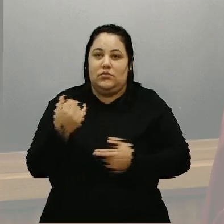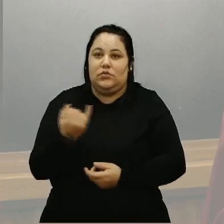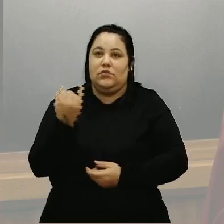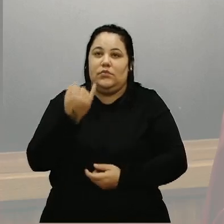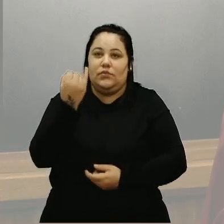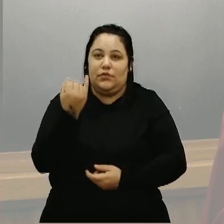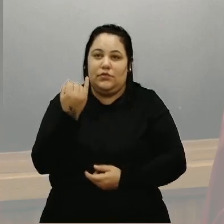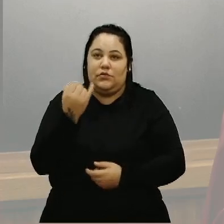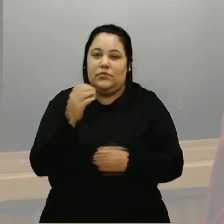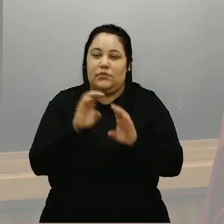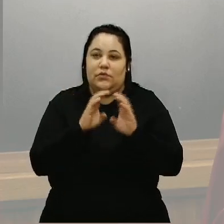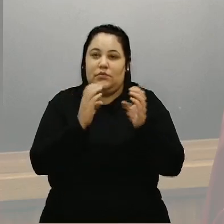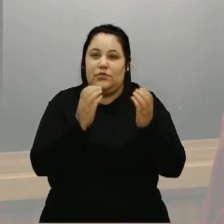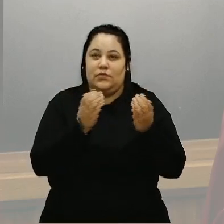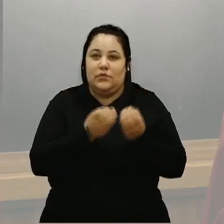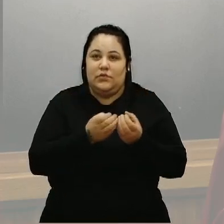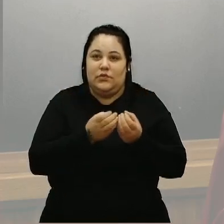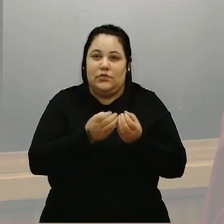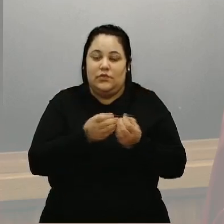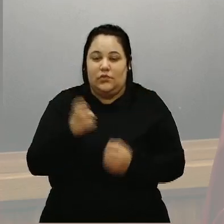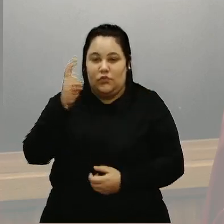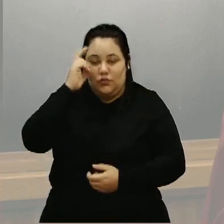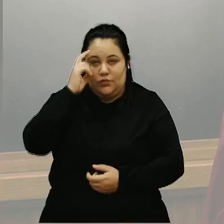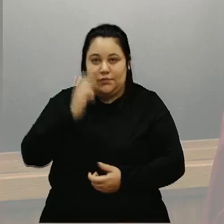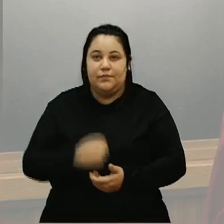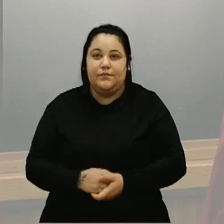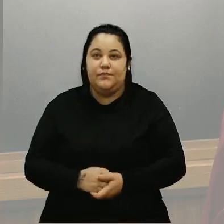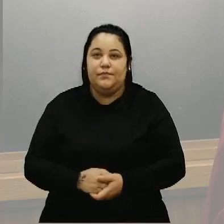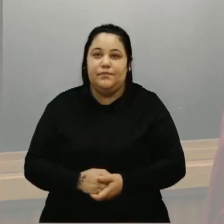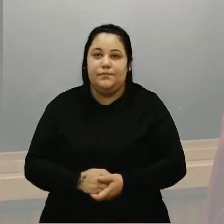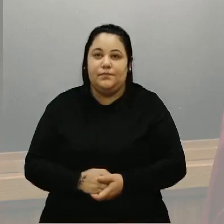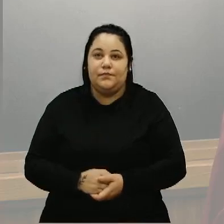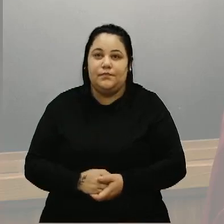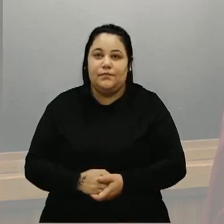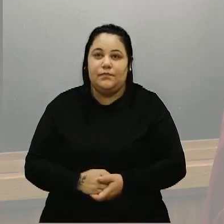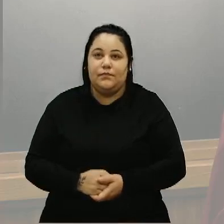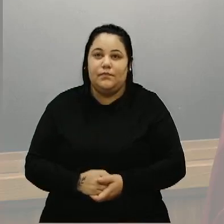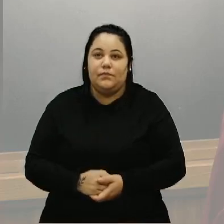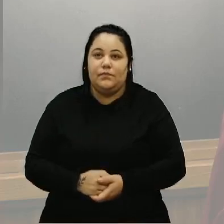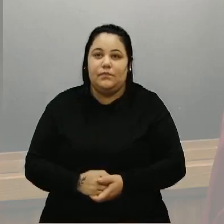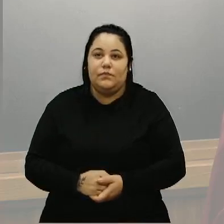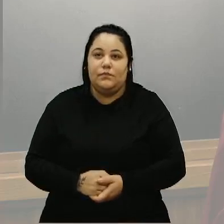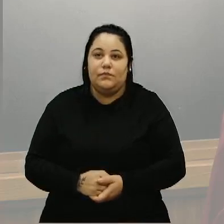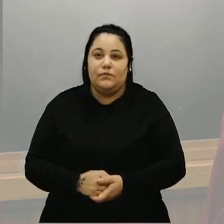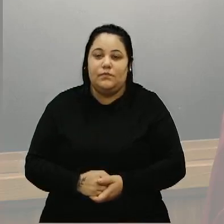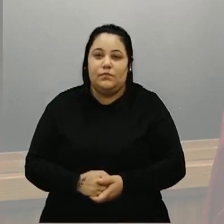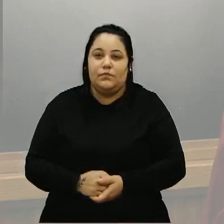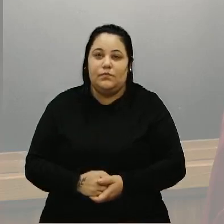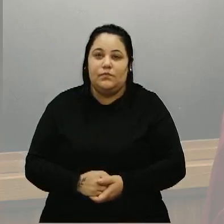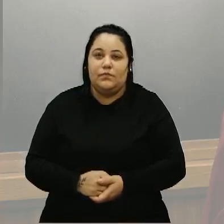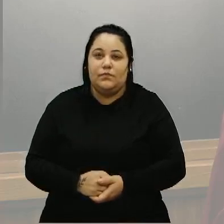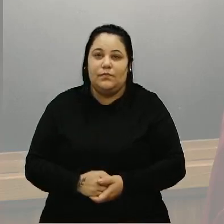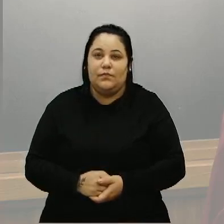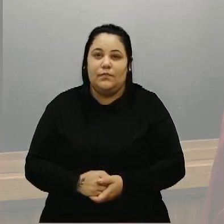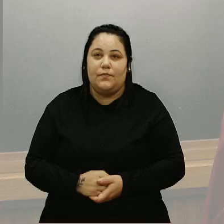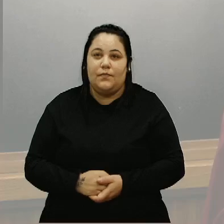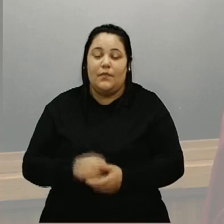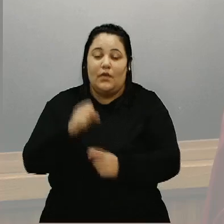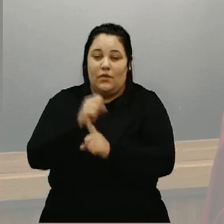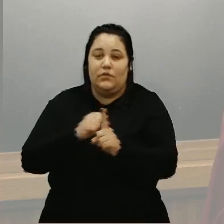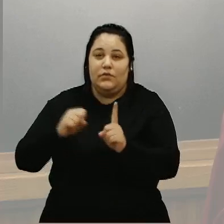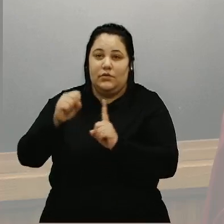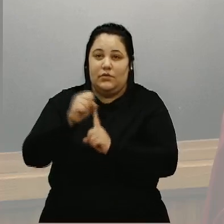para a comunidade da cultura. Ela coloca mais a sociedade civil,